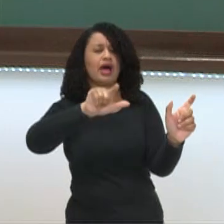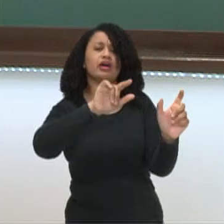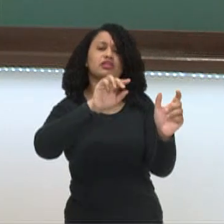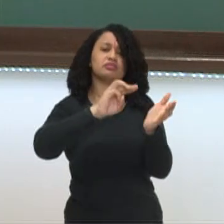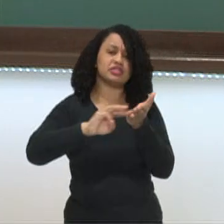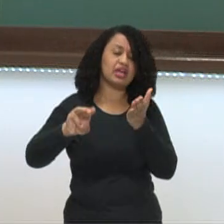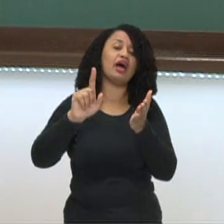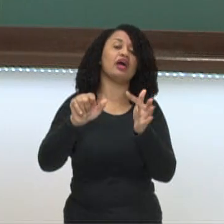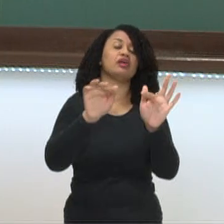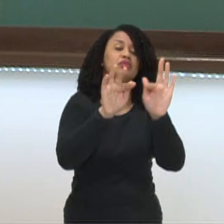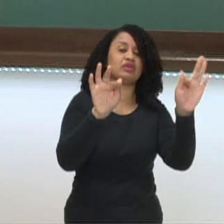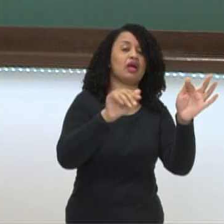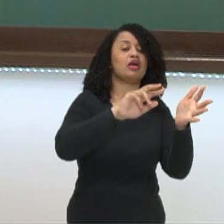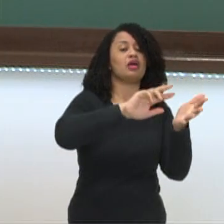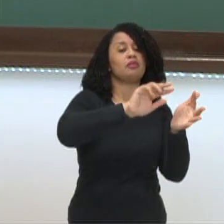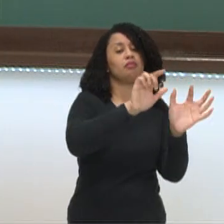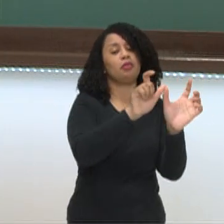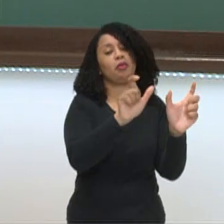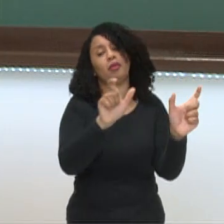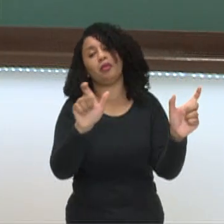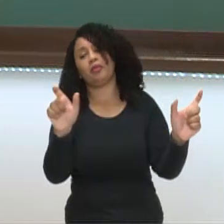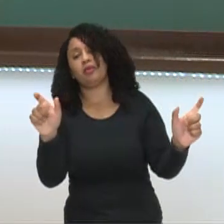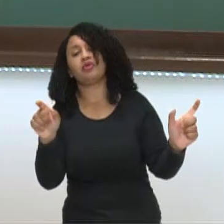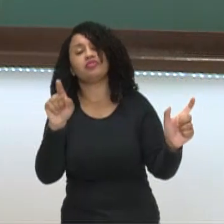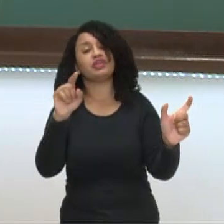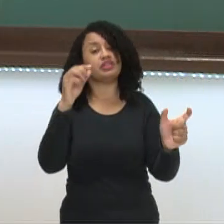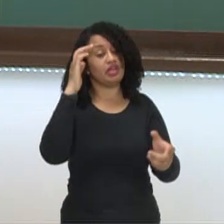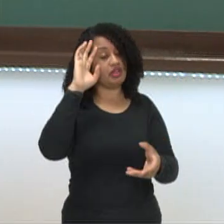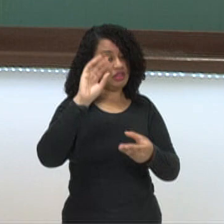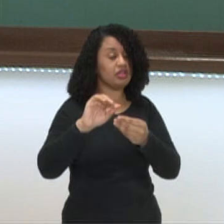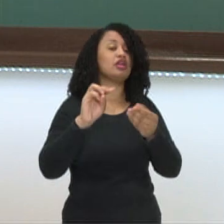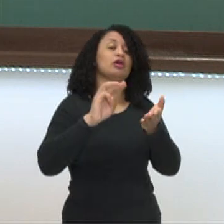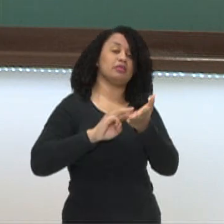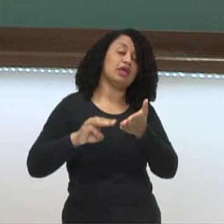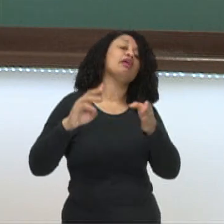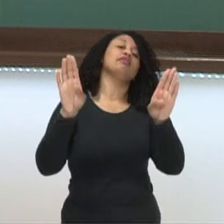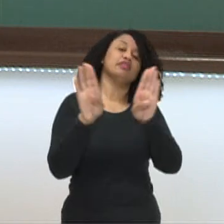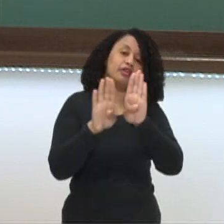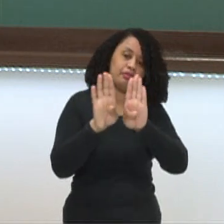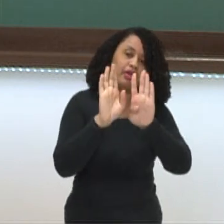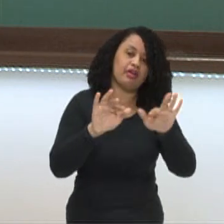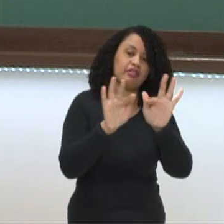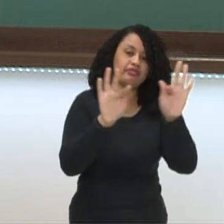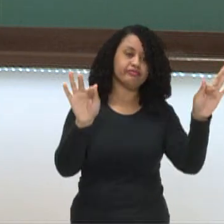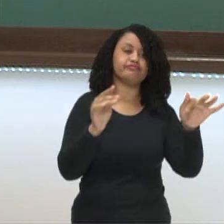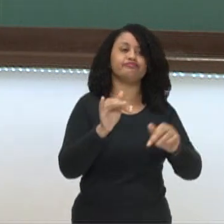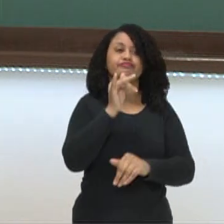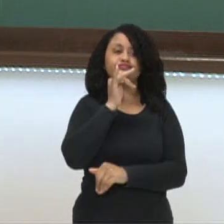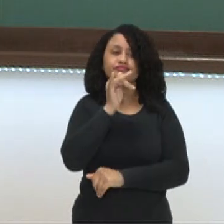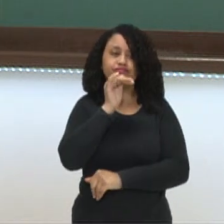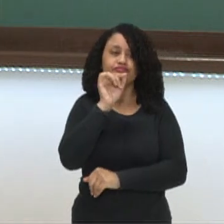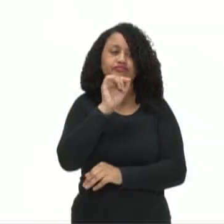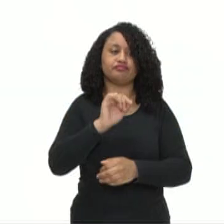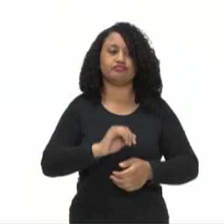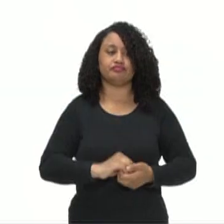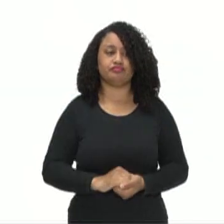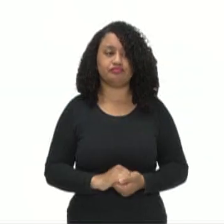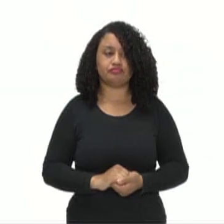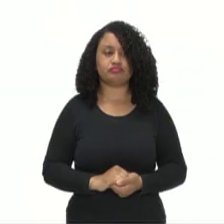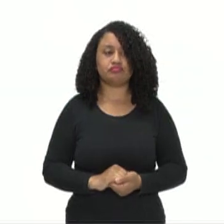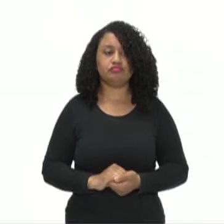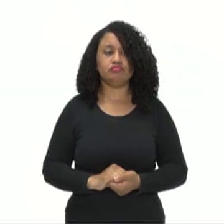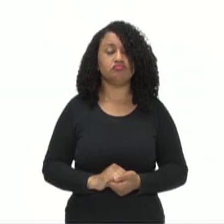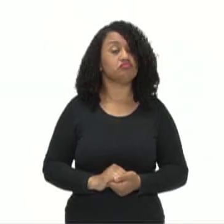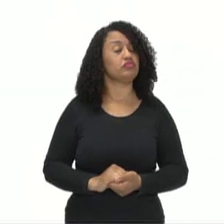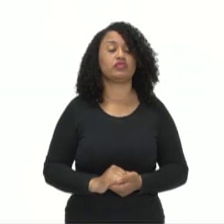frase. Se eu digo várias palavras, você entendeu uma mensagem, também é frase. Temos exemplos. Não